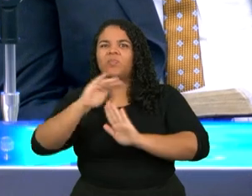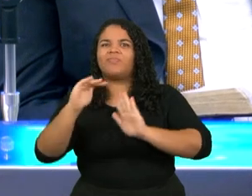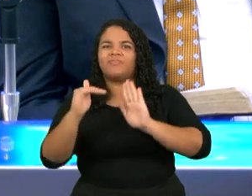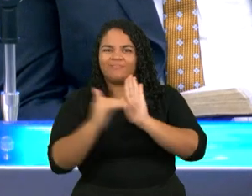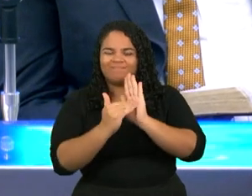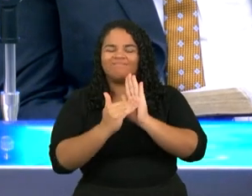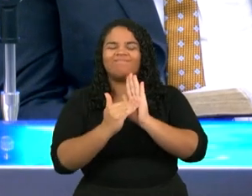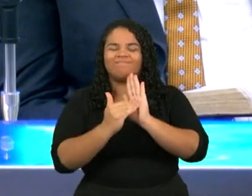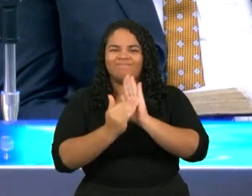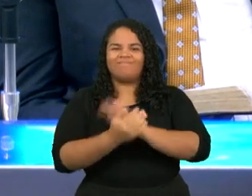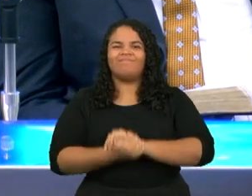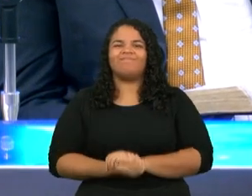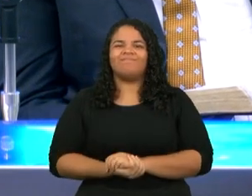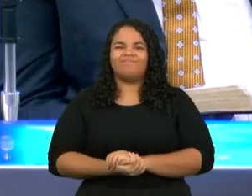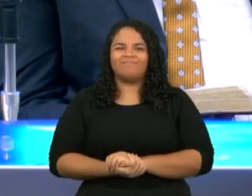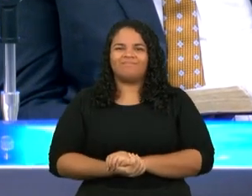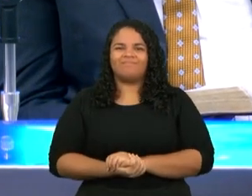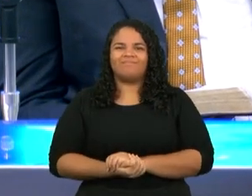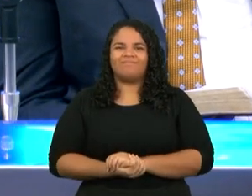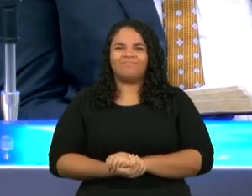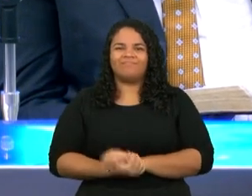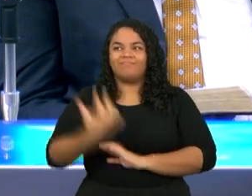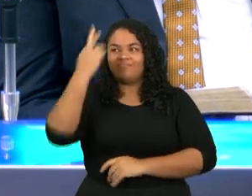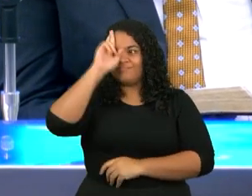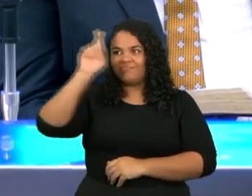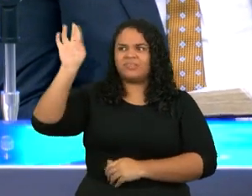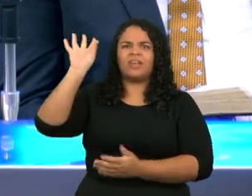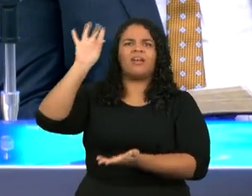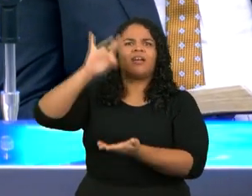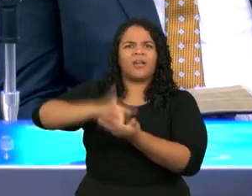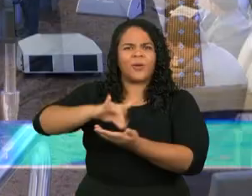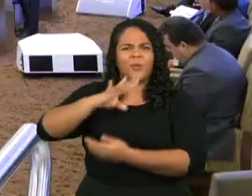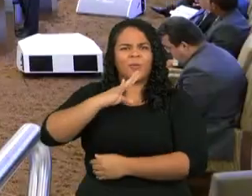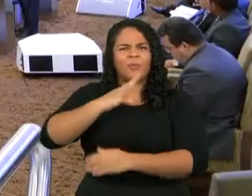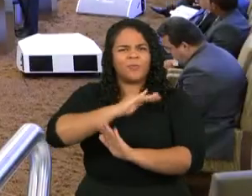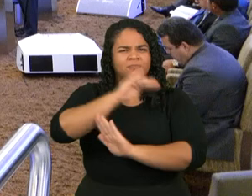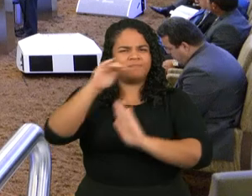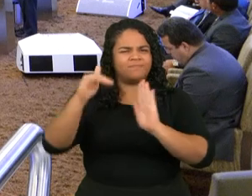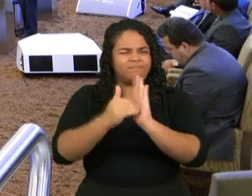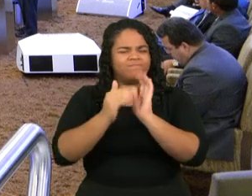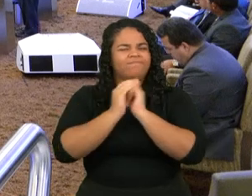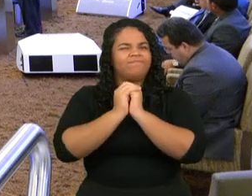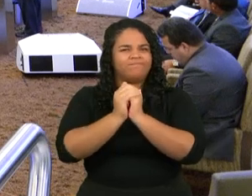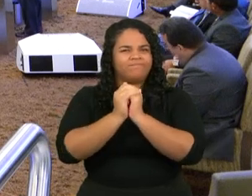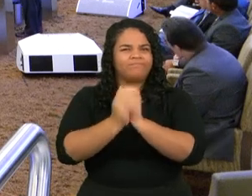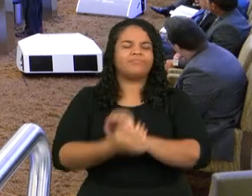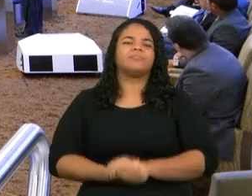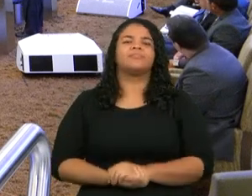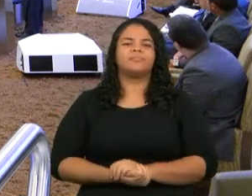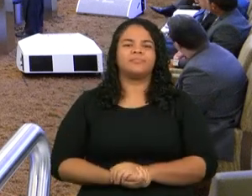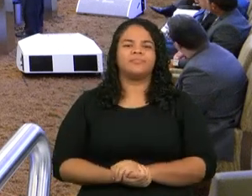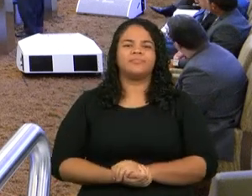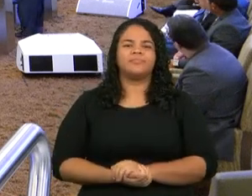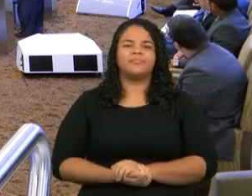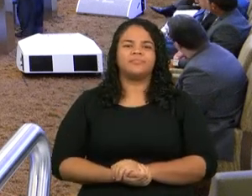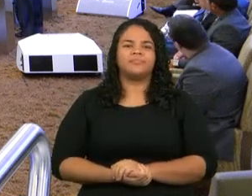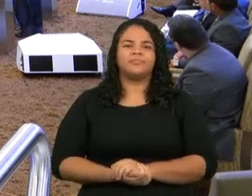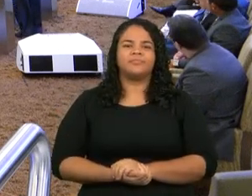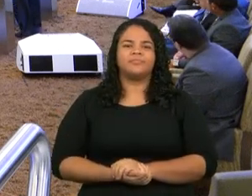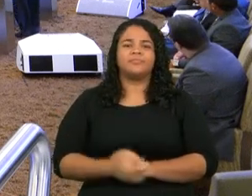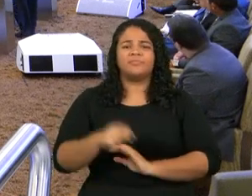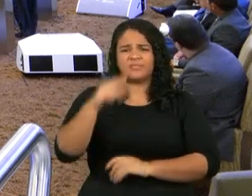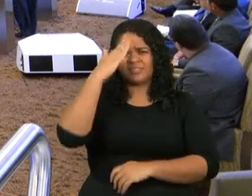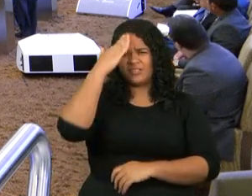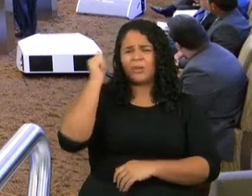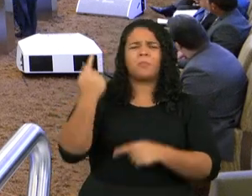luz tudo manifesta Amém meus irmãos Você sabe porque a pessoa no mundo que